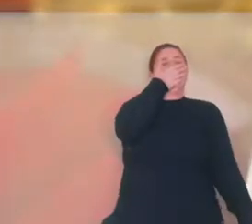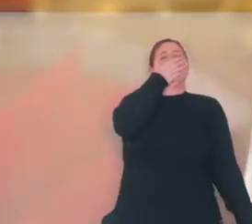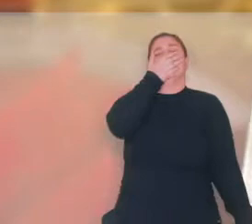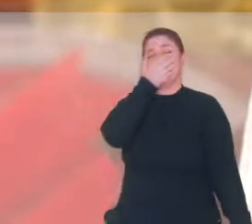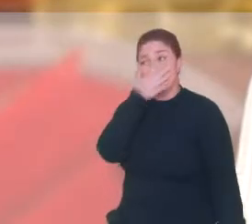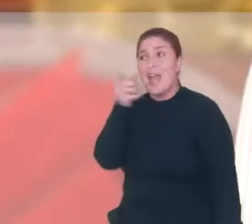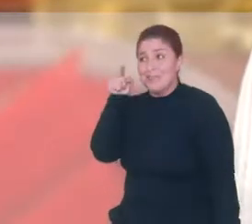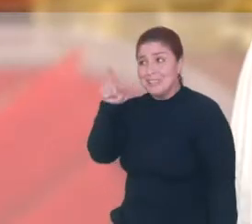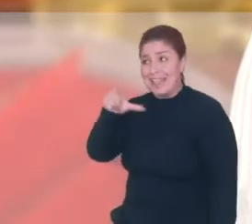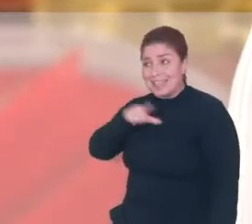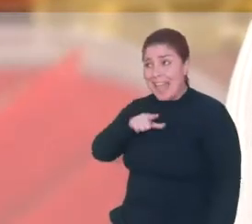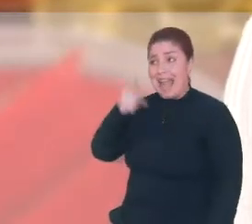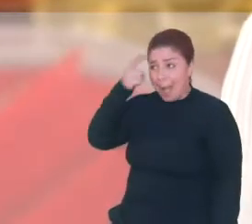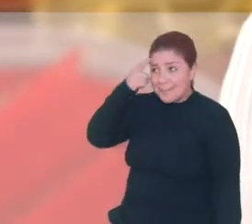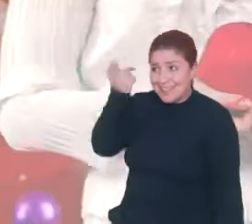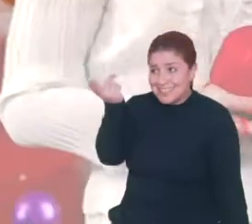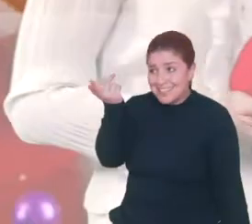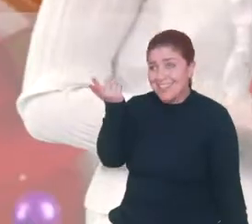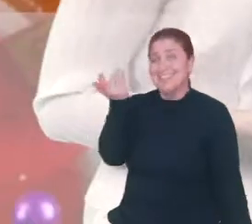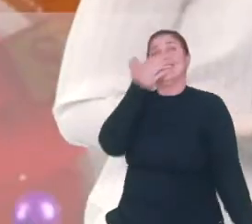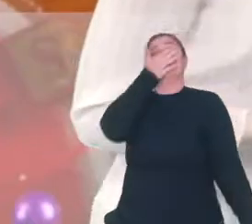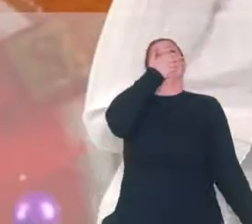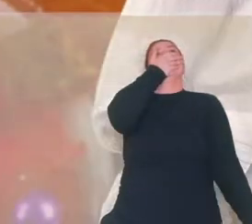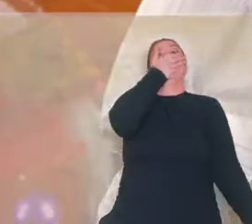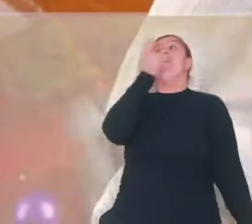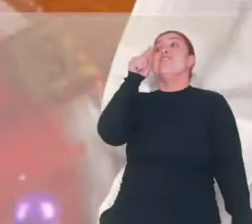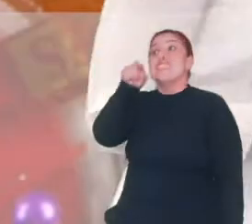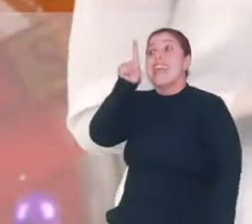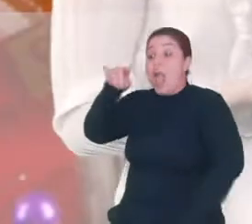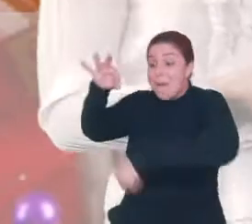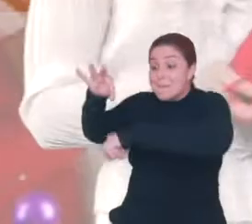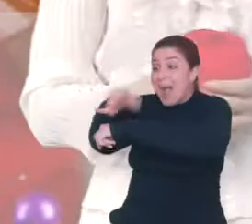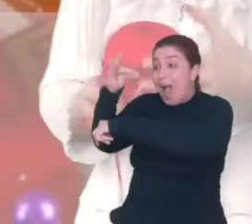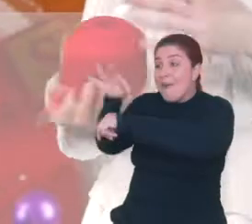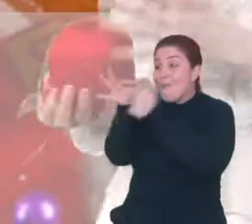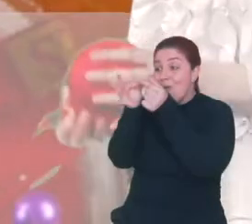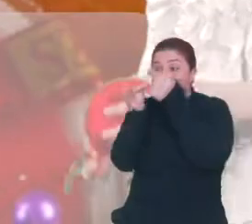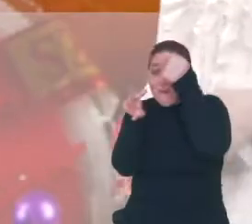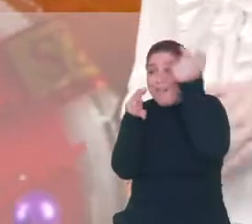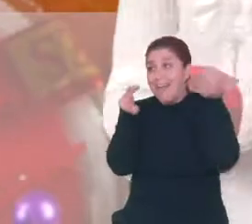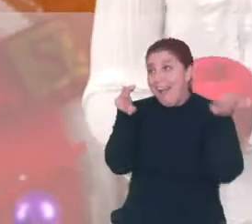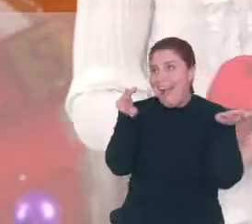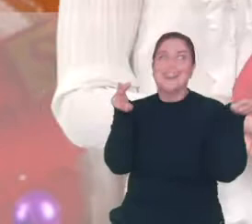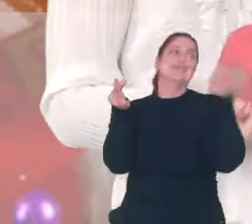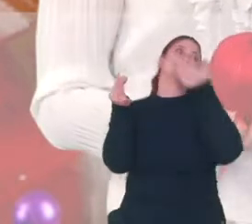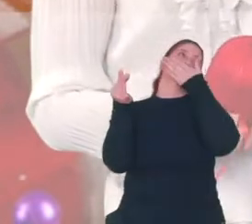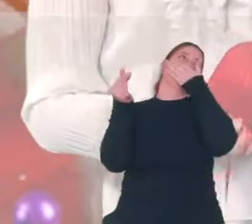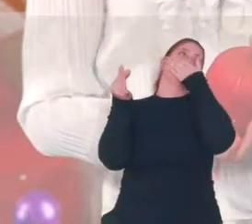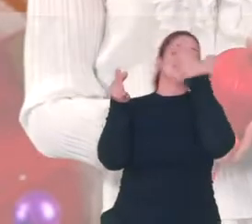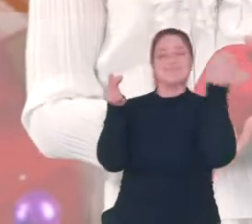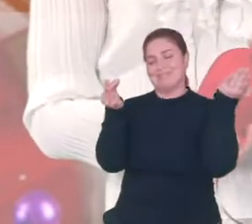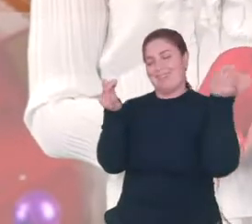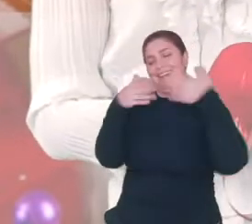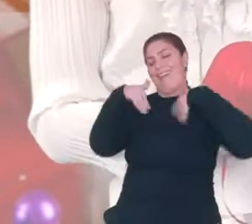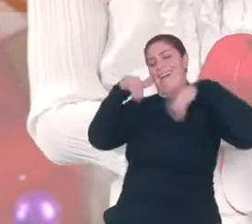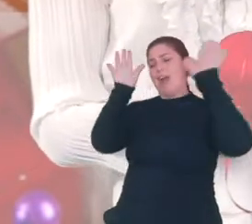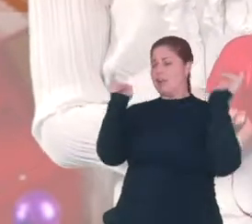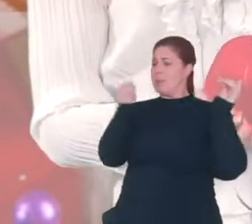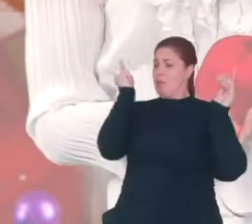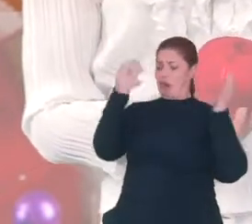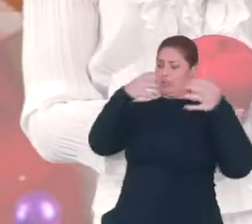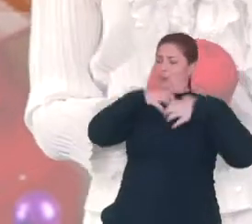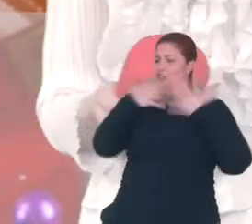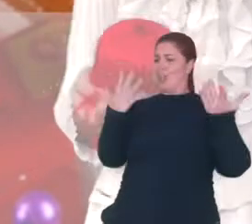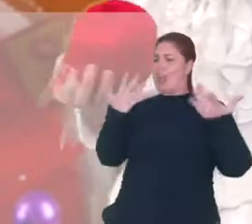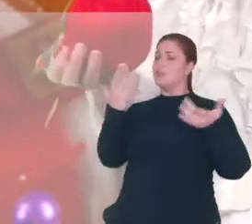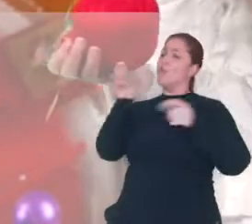A senhora, ela tem cabeça? A senhora é agulha! Ai, que lhe importa o meu ar? Cuide